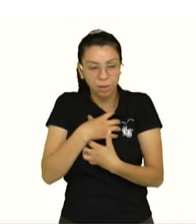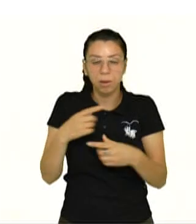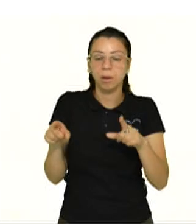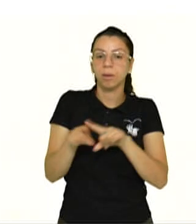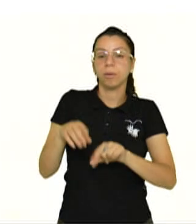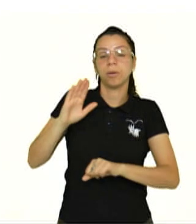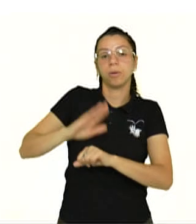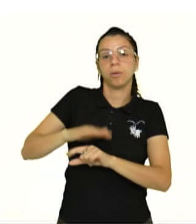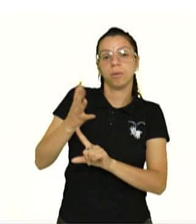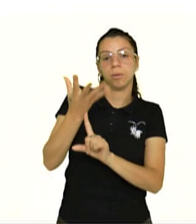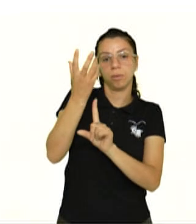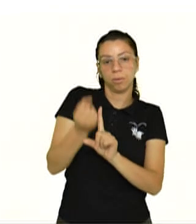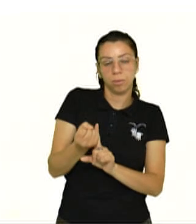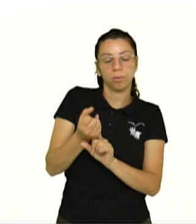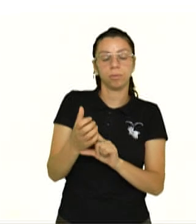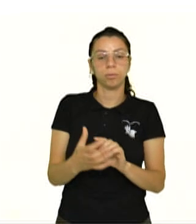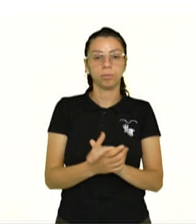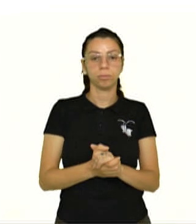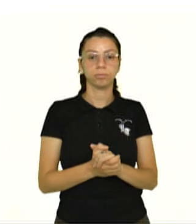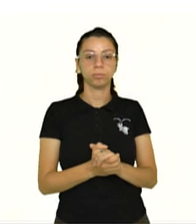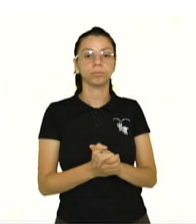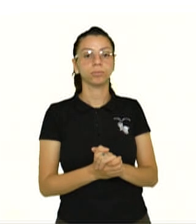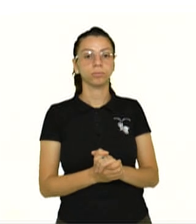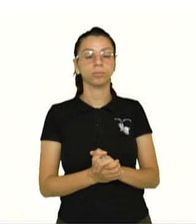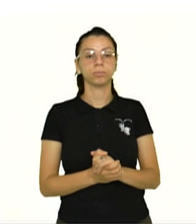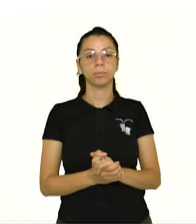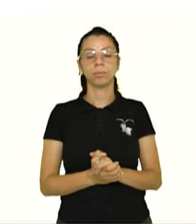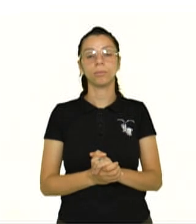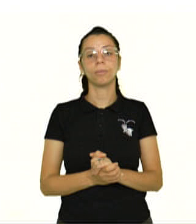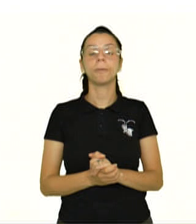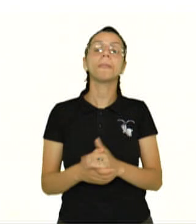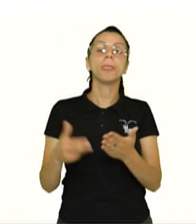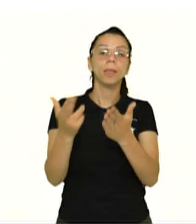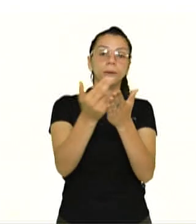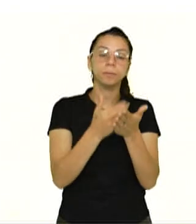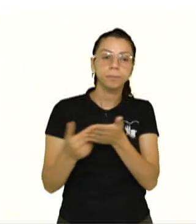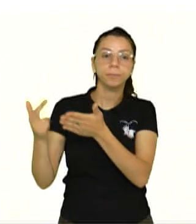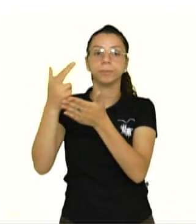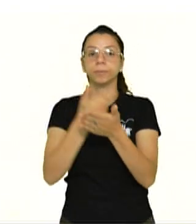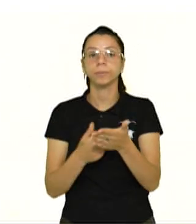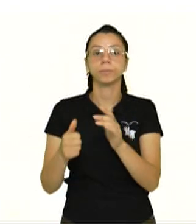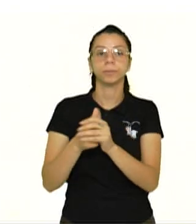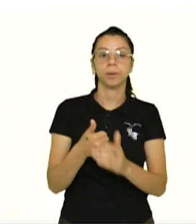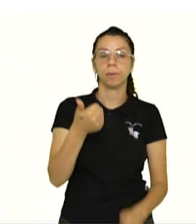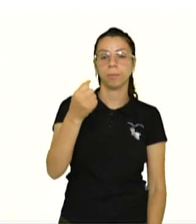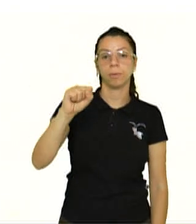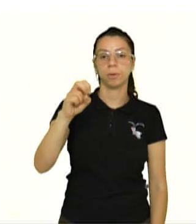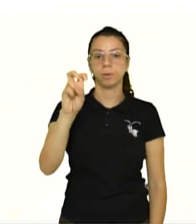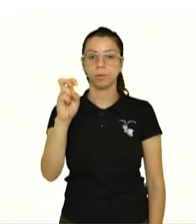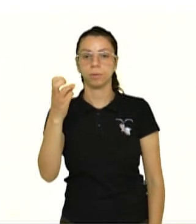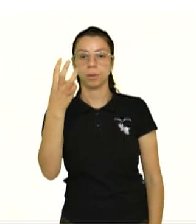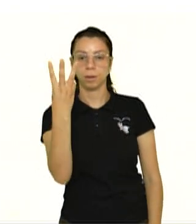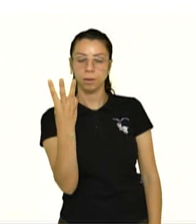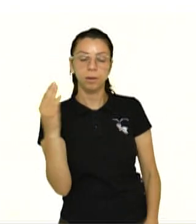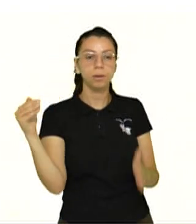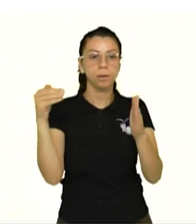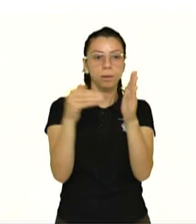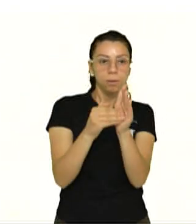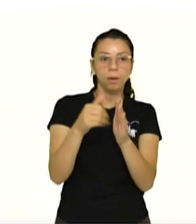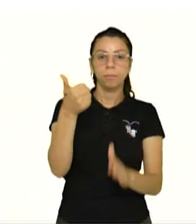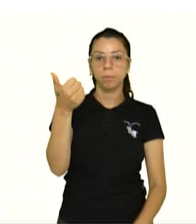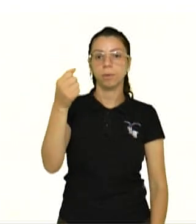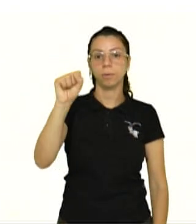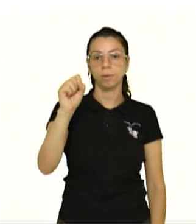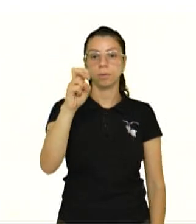Autorretrato, que foi produzido ali por volta de 1853 a 1855. É uma obra